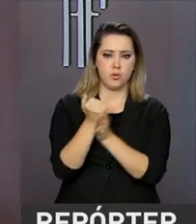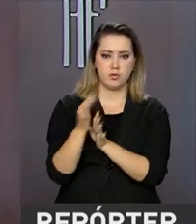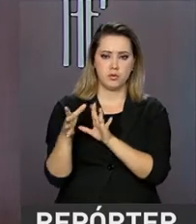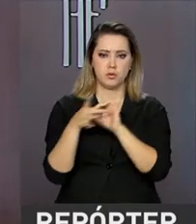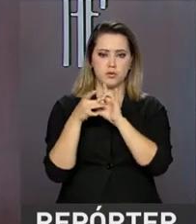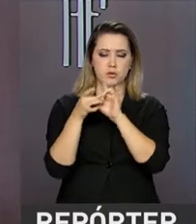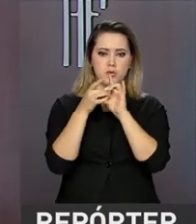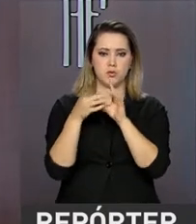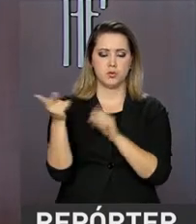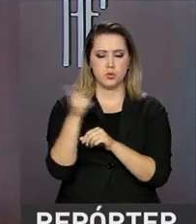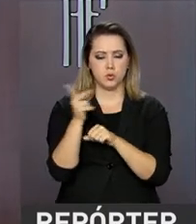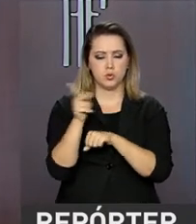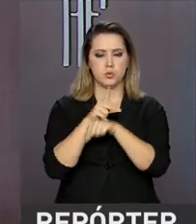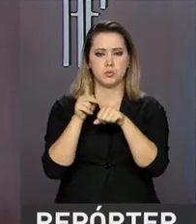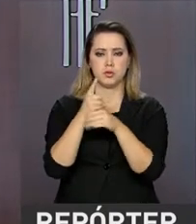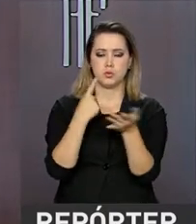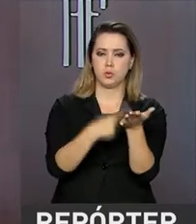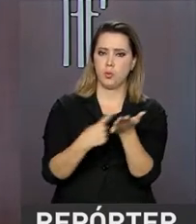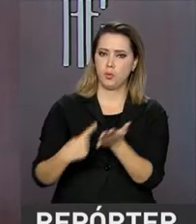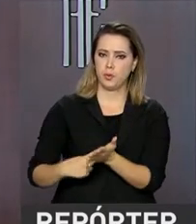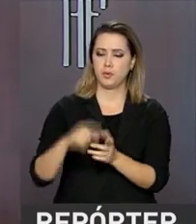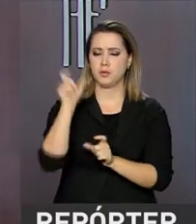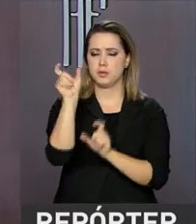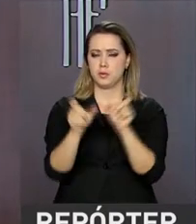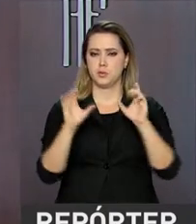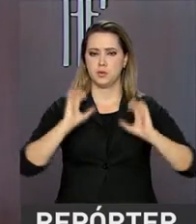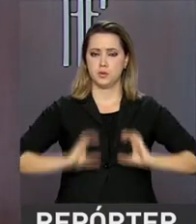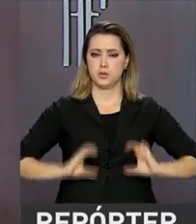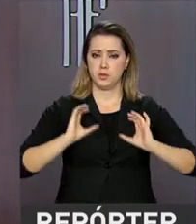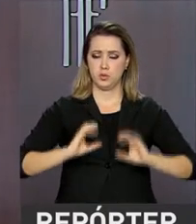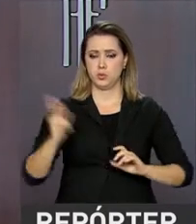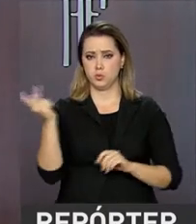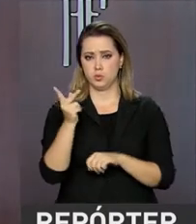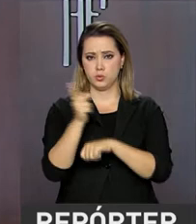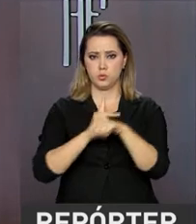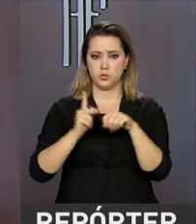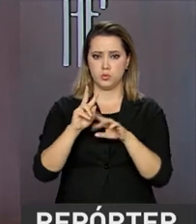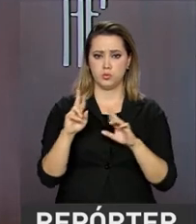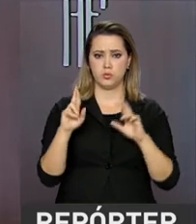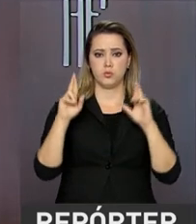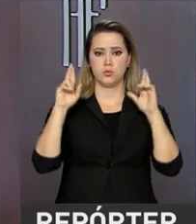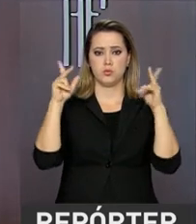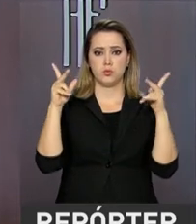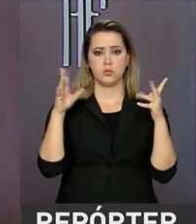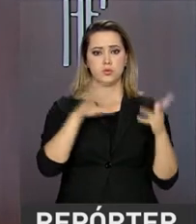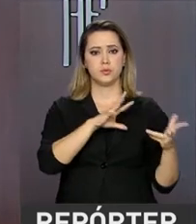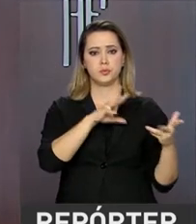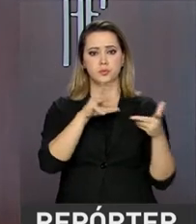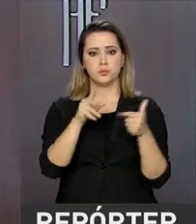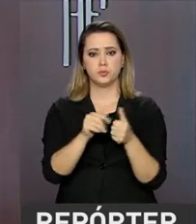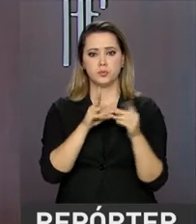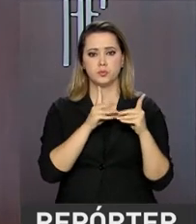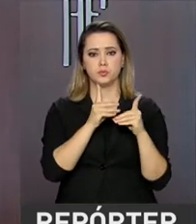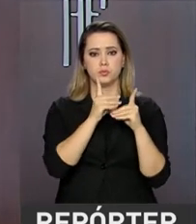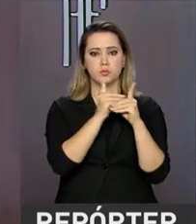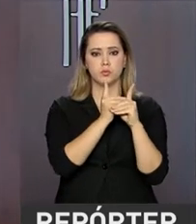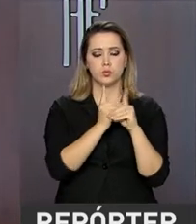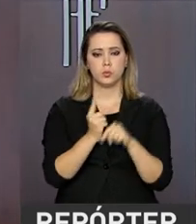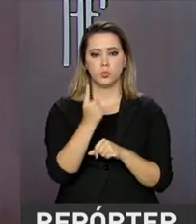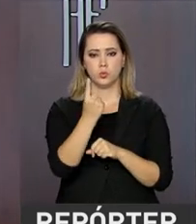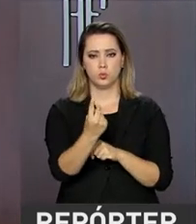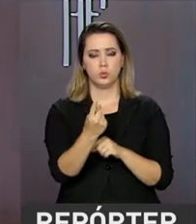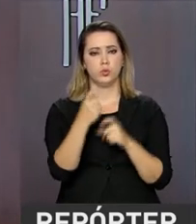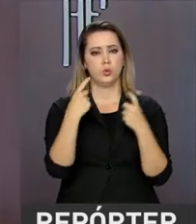funcionar em conjunto e os cidadãos do brasil e argentina estão em diferentes partes do mundo vai encontrar num lugar